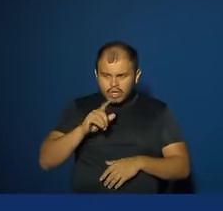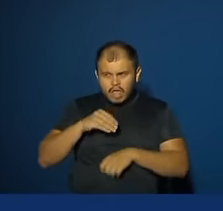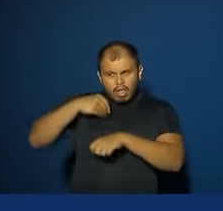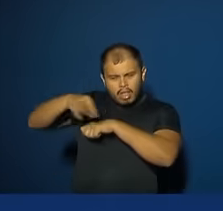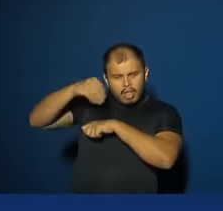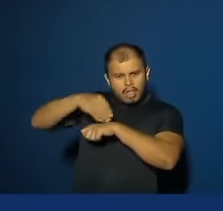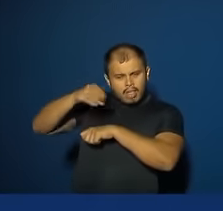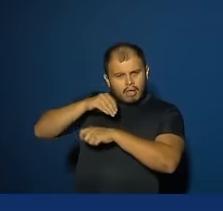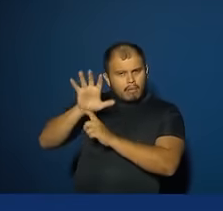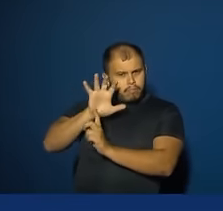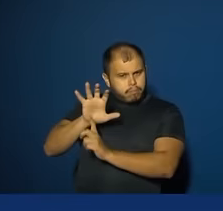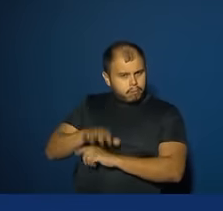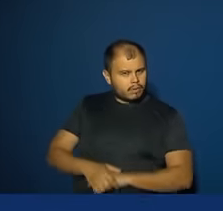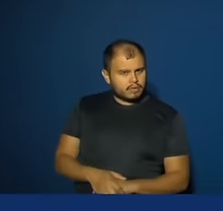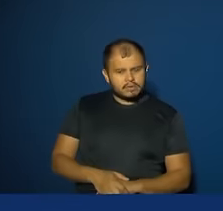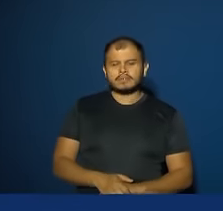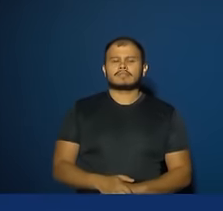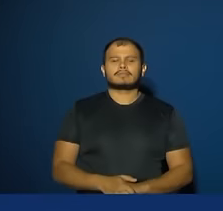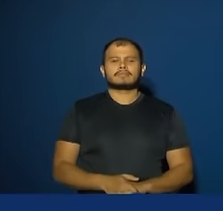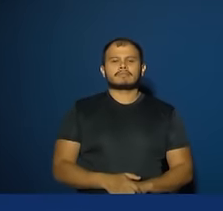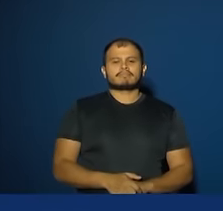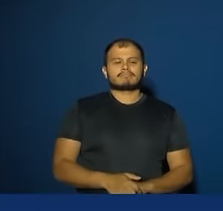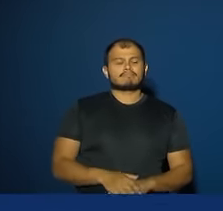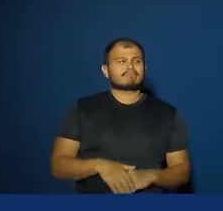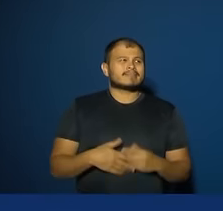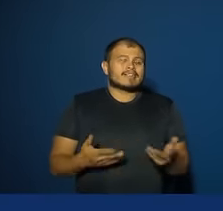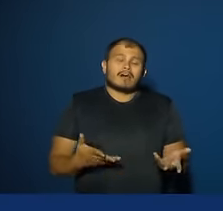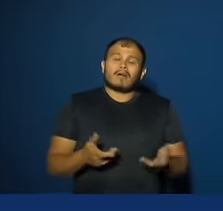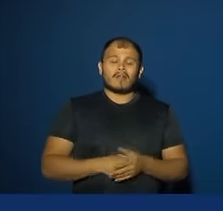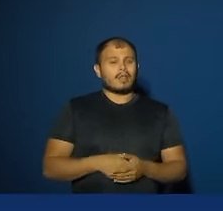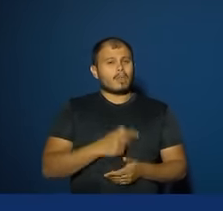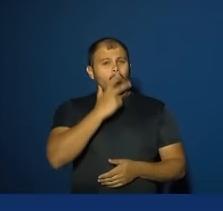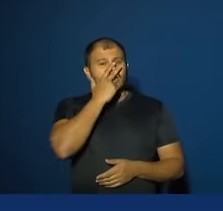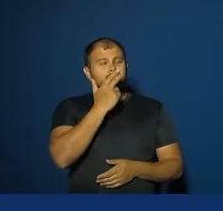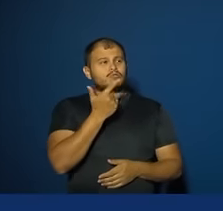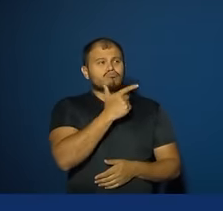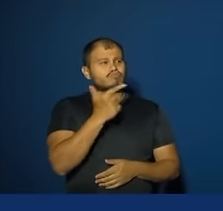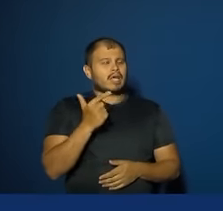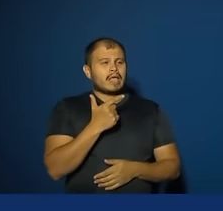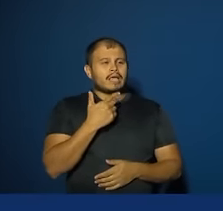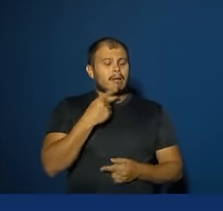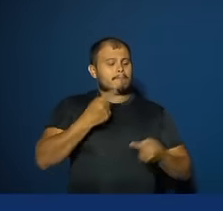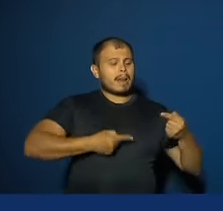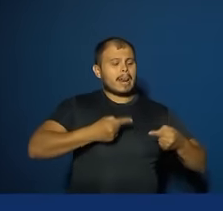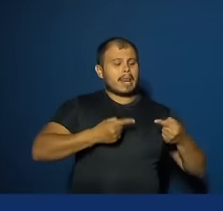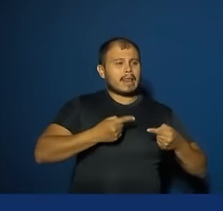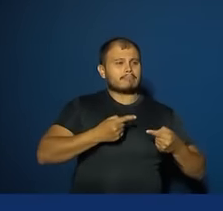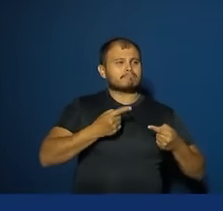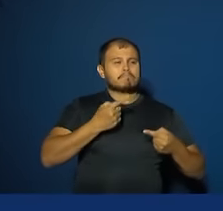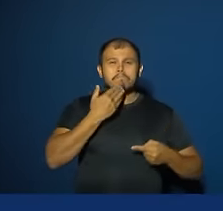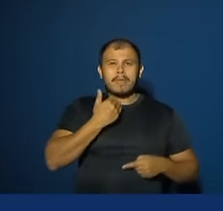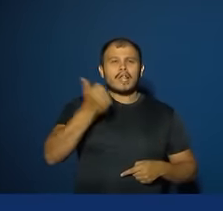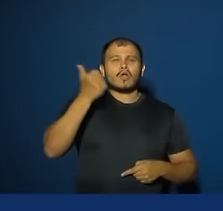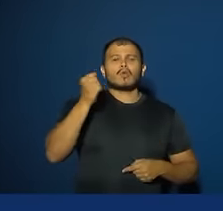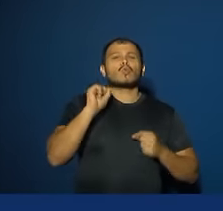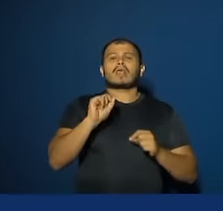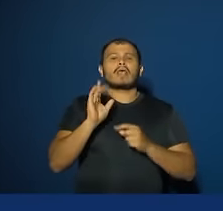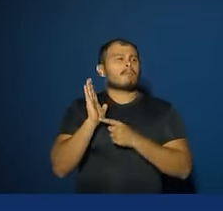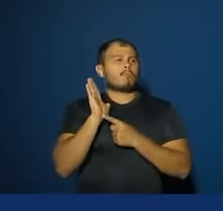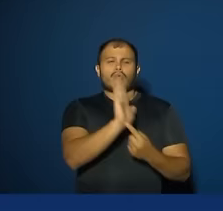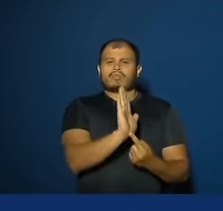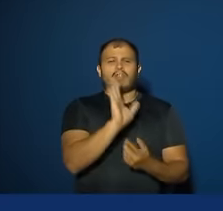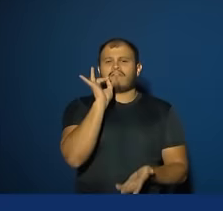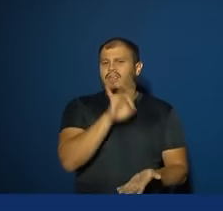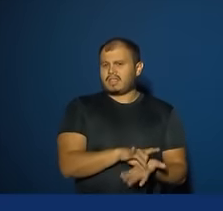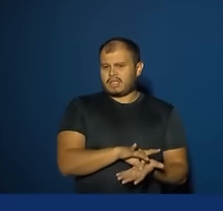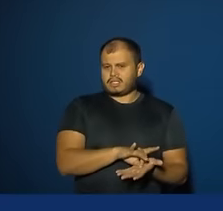convencê-los Olha eu acho que não existe melhor argumento que os fatos né Eh eu gosto muito de